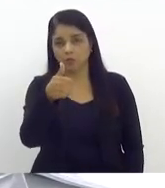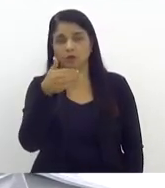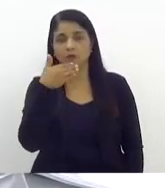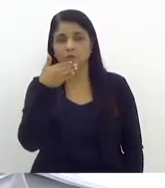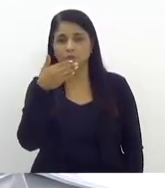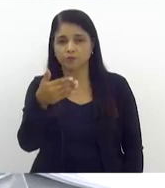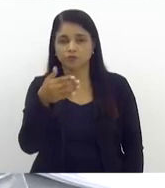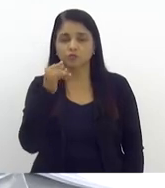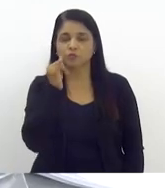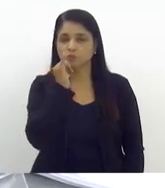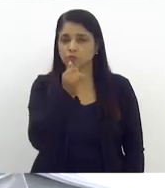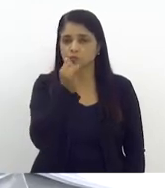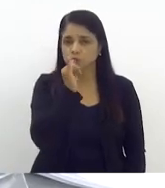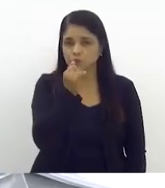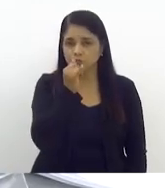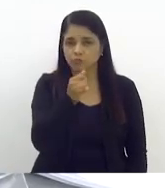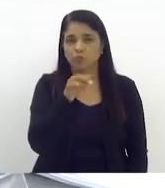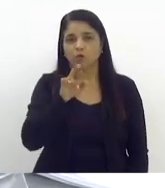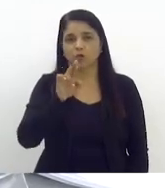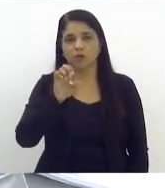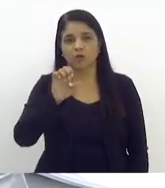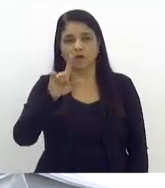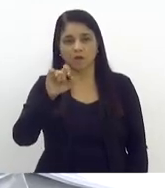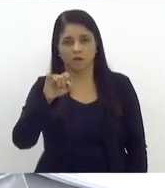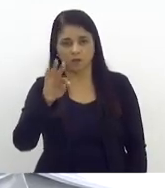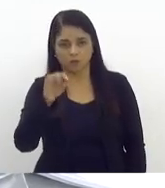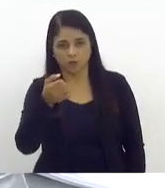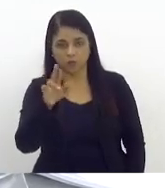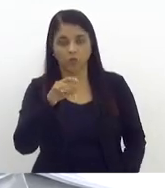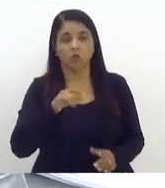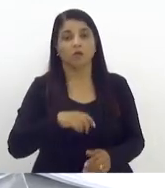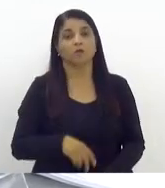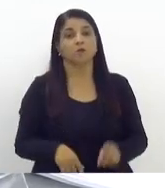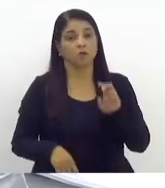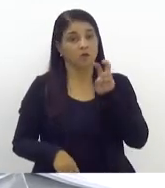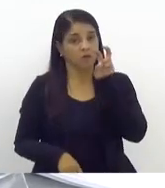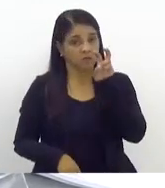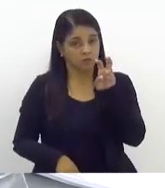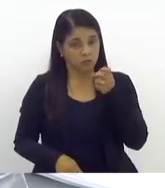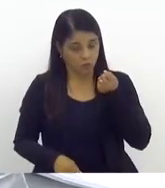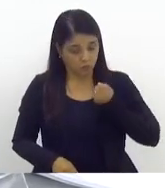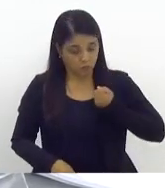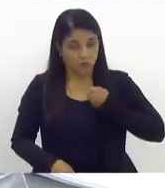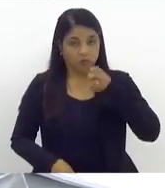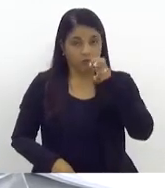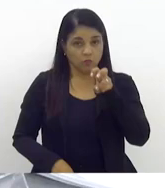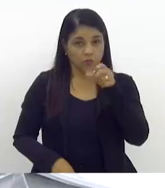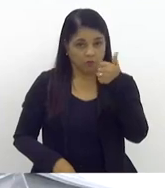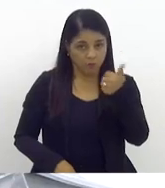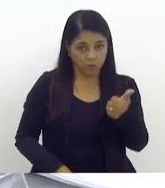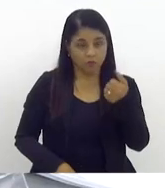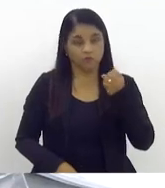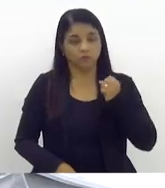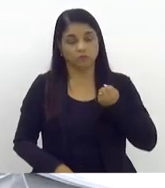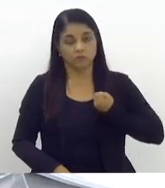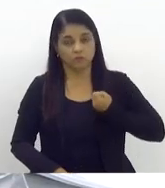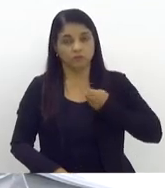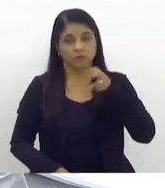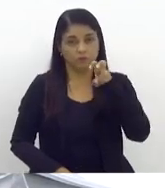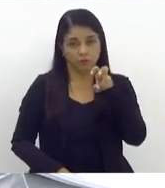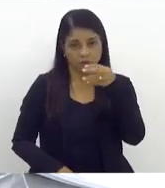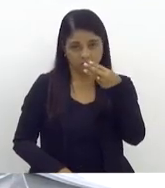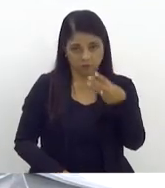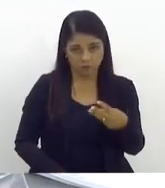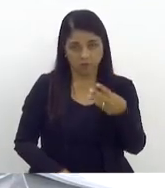a pedido do relator. Então, 51, 53 e 55 retirados de pauta a pedido do relator